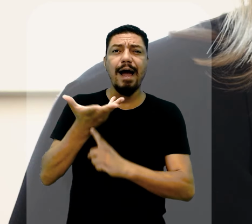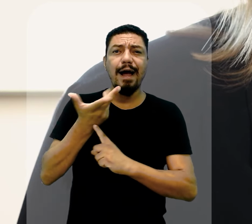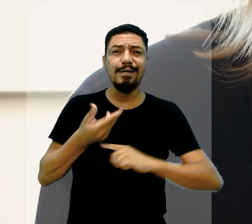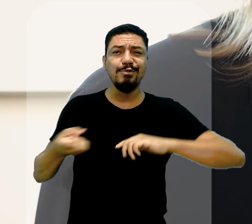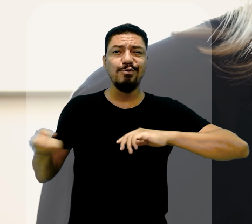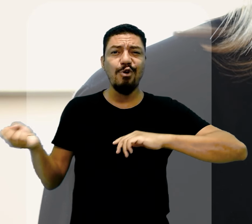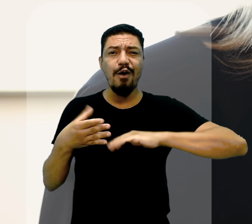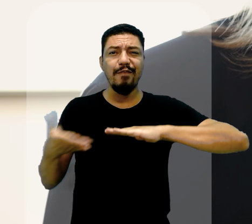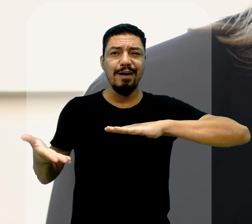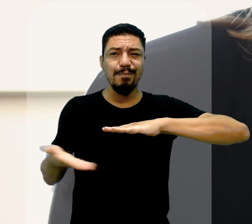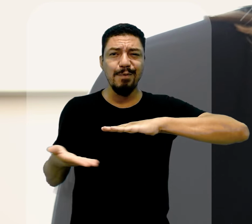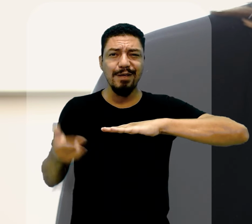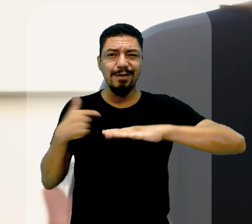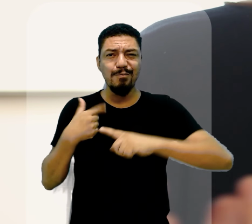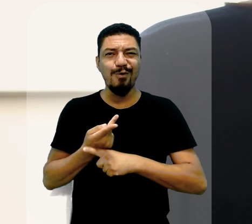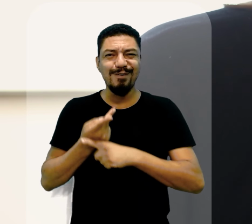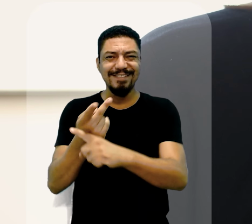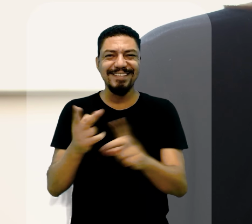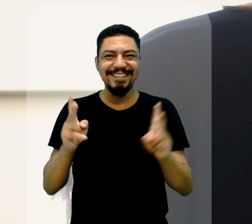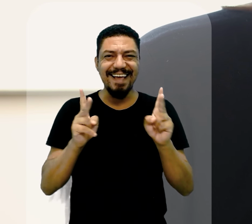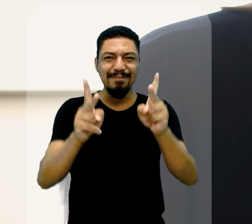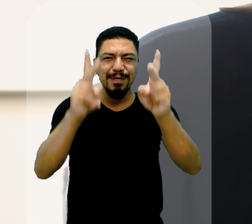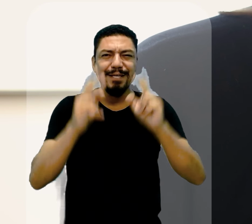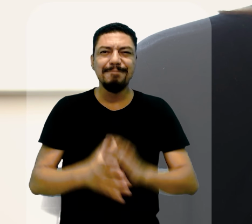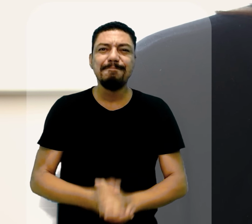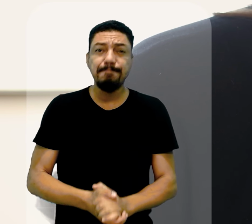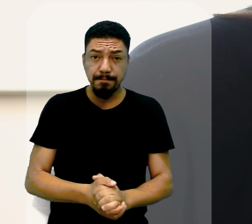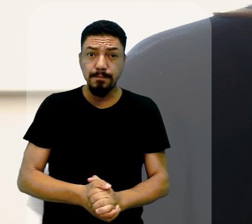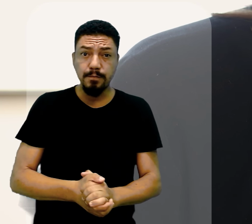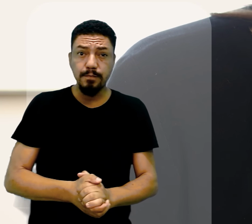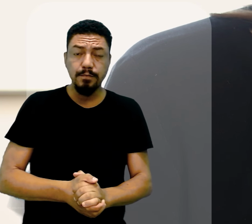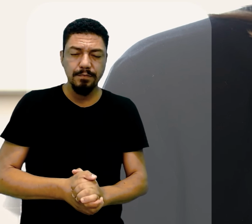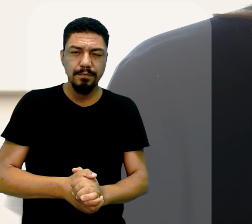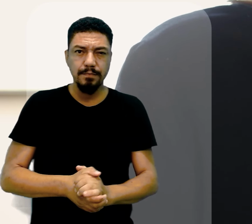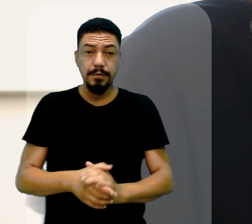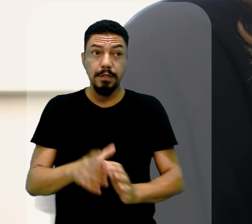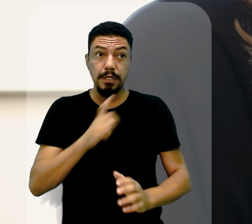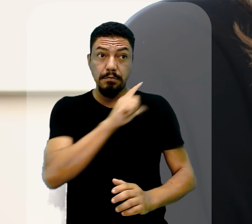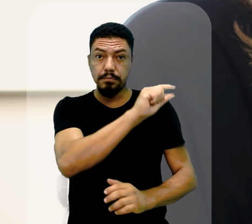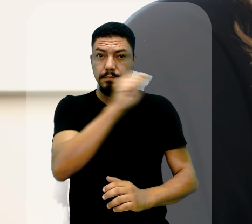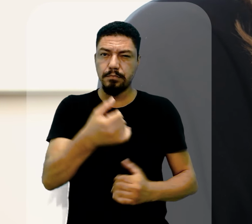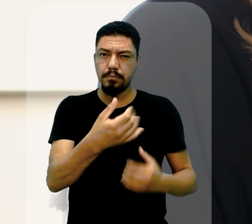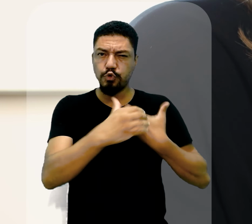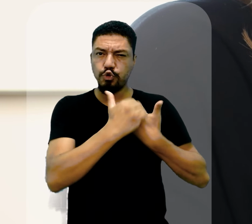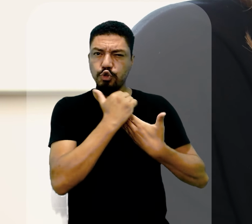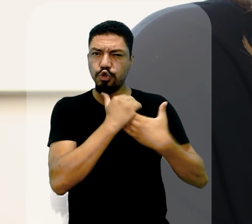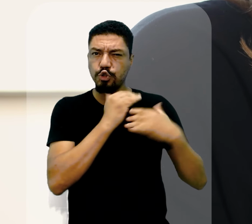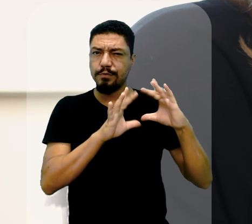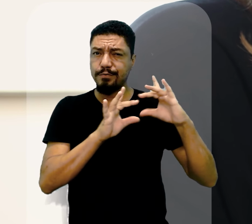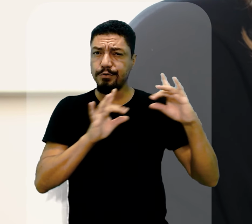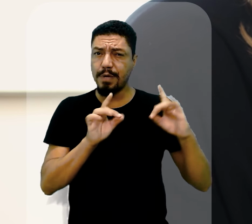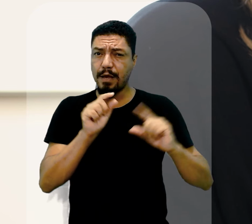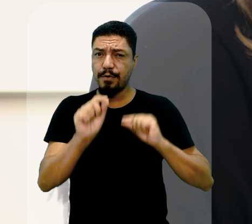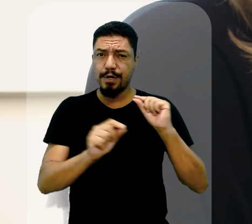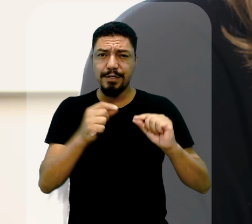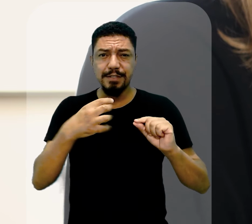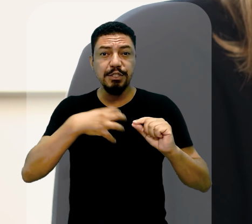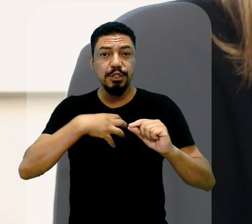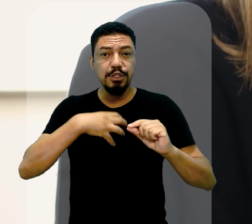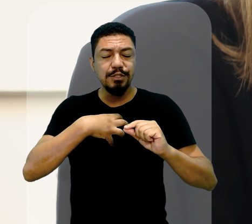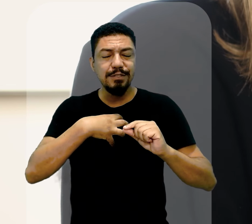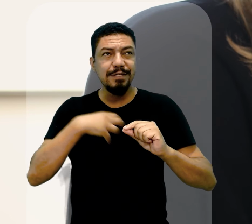sempre fui atrás. E um feedback que eu recebi foi justamente de poder sentir. E eu não sabia,